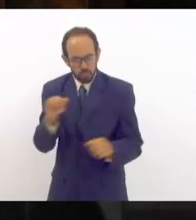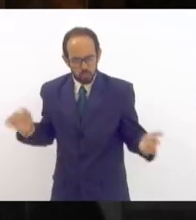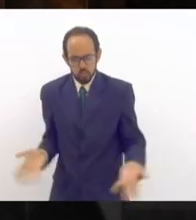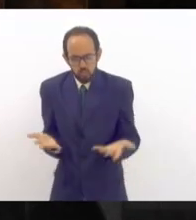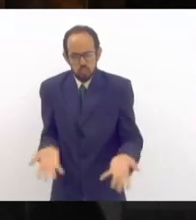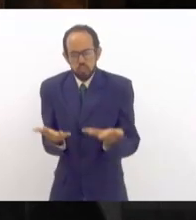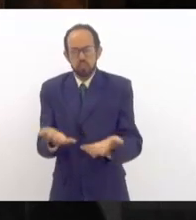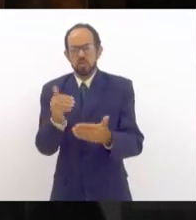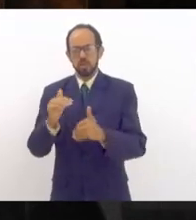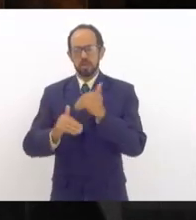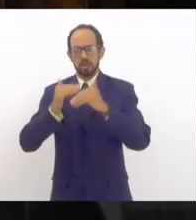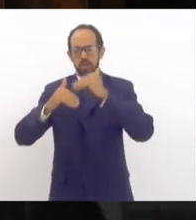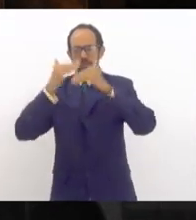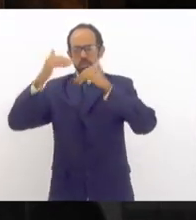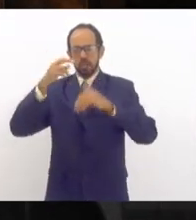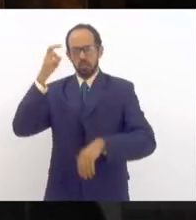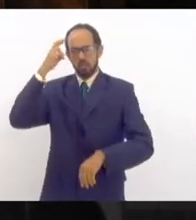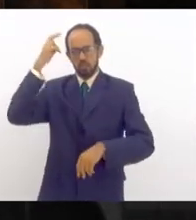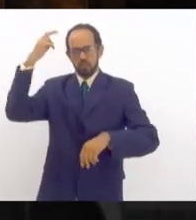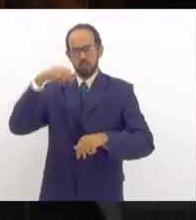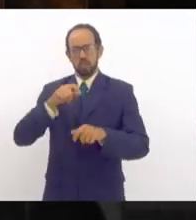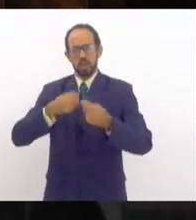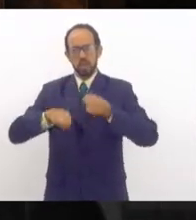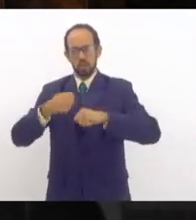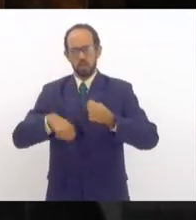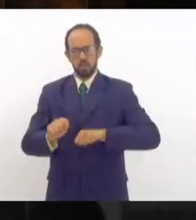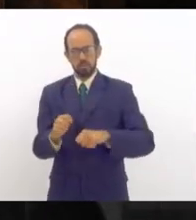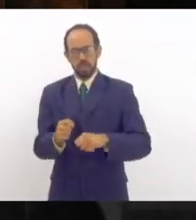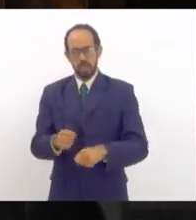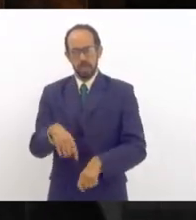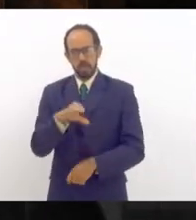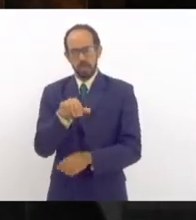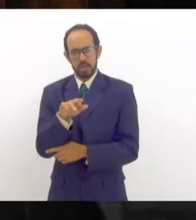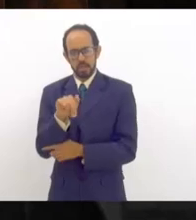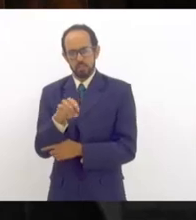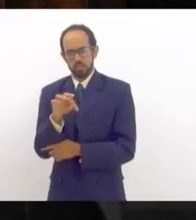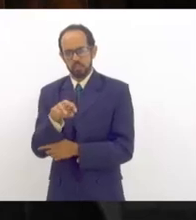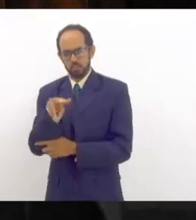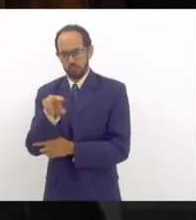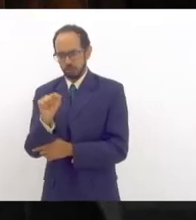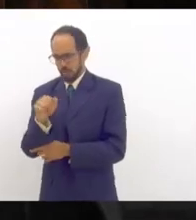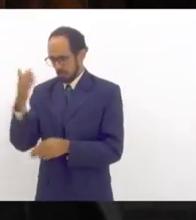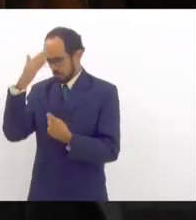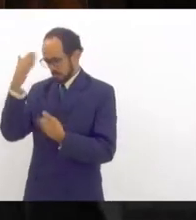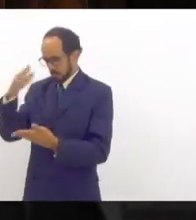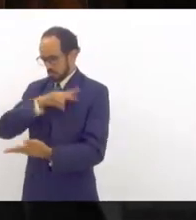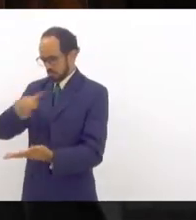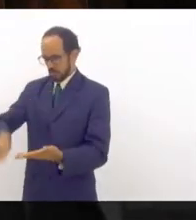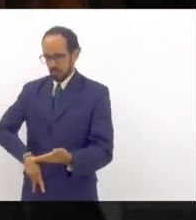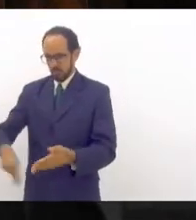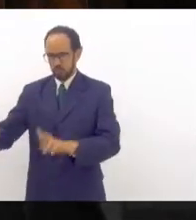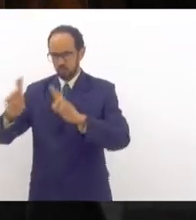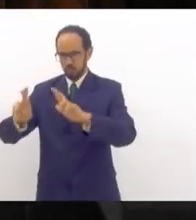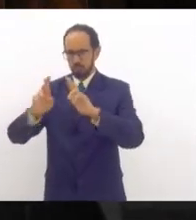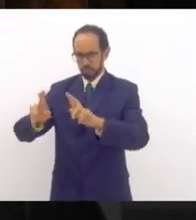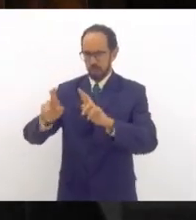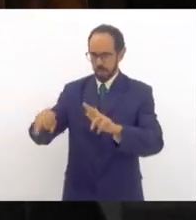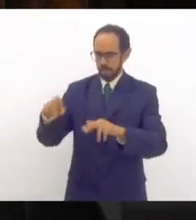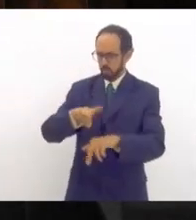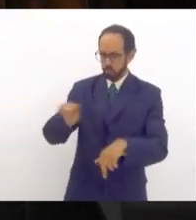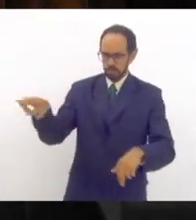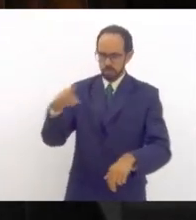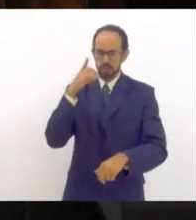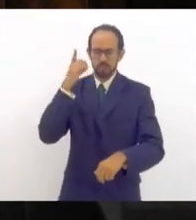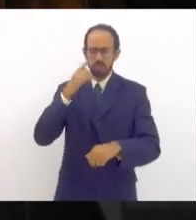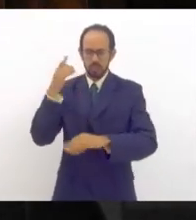geração de emprego através da nossa cultura e economia criativa Muito obrigado a todos Obrigado Presidente espero contar com o apoio de vocês